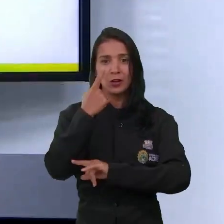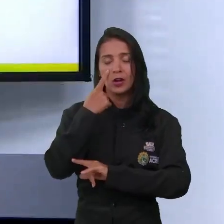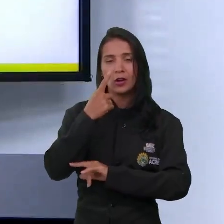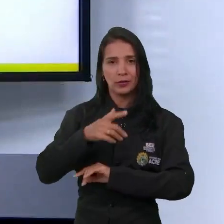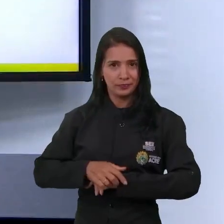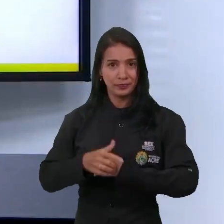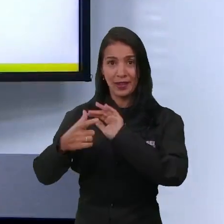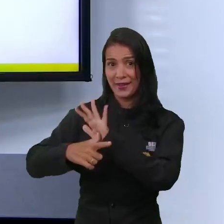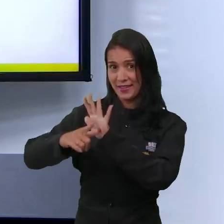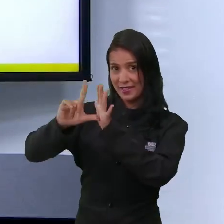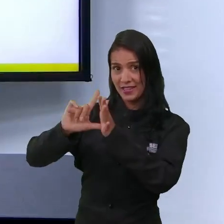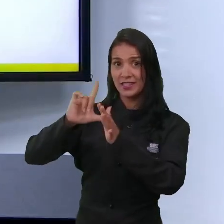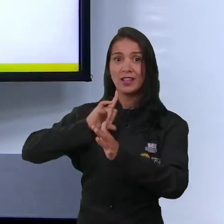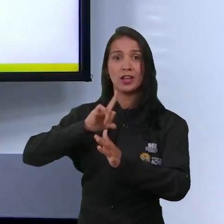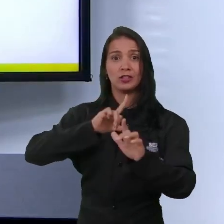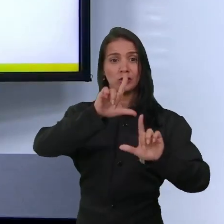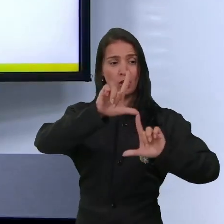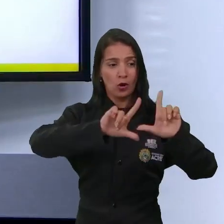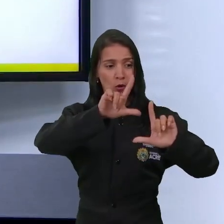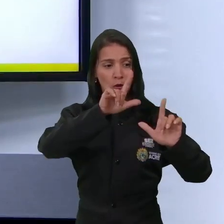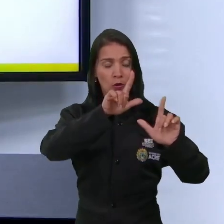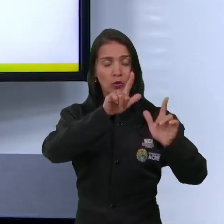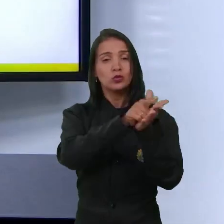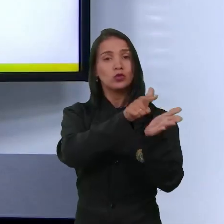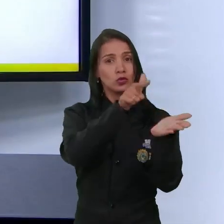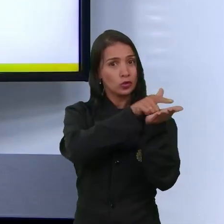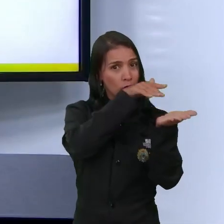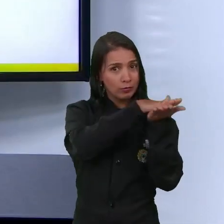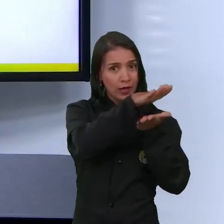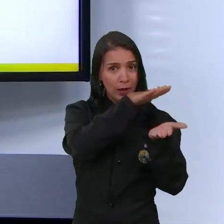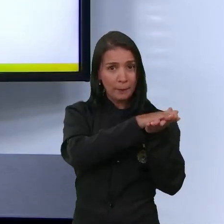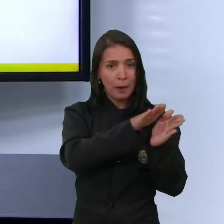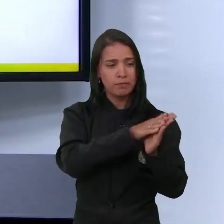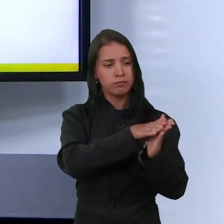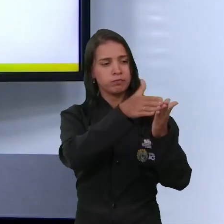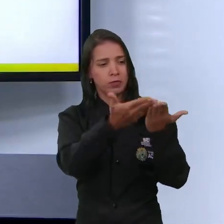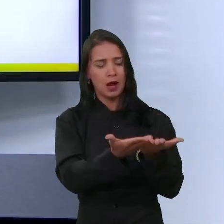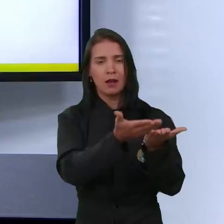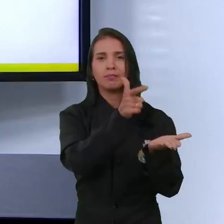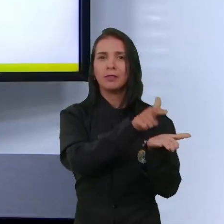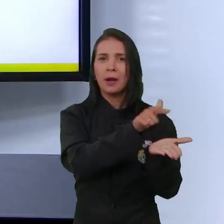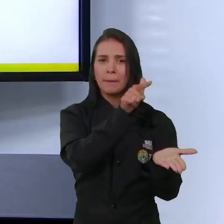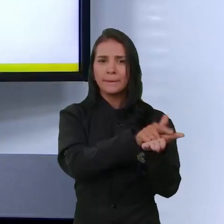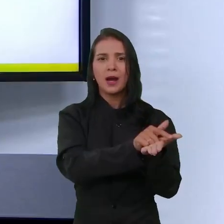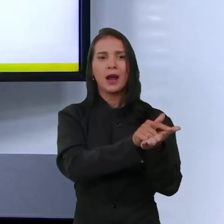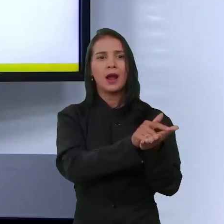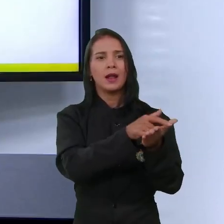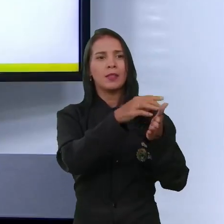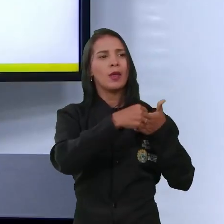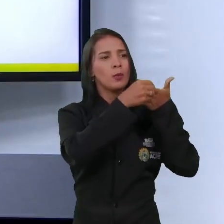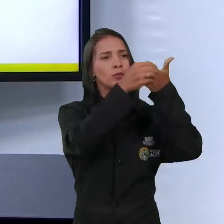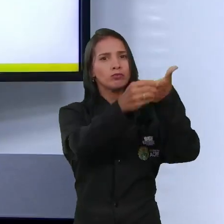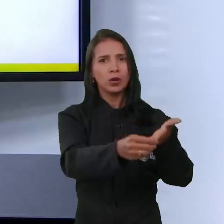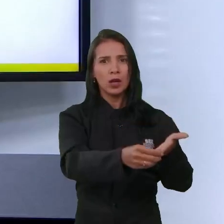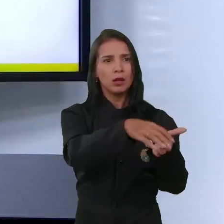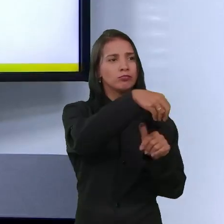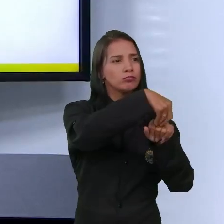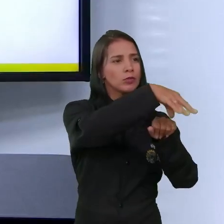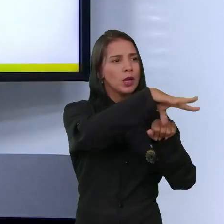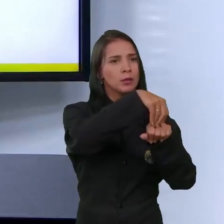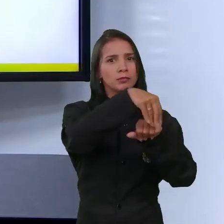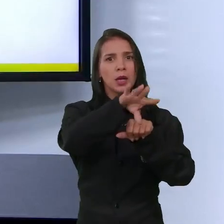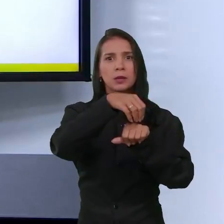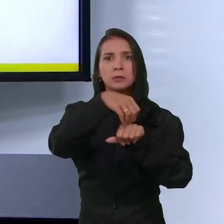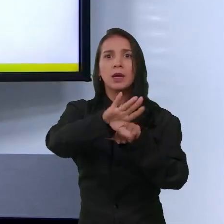antes nós tínhamos os jornais impressos, que normalmente eram deixados nas casas das pessoas, você ia até